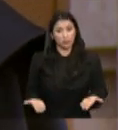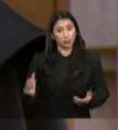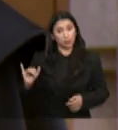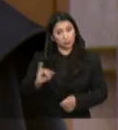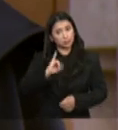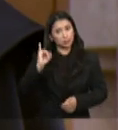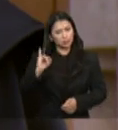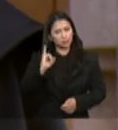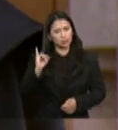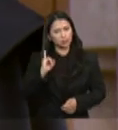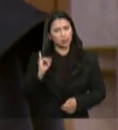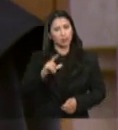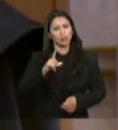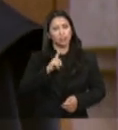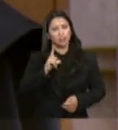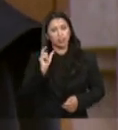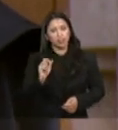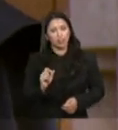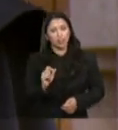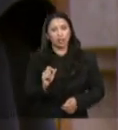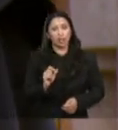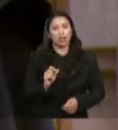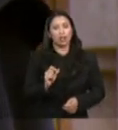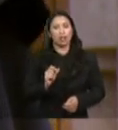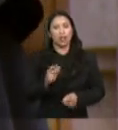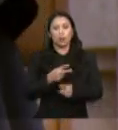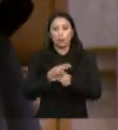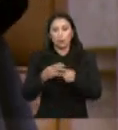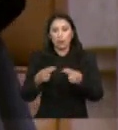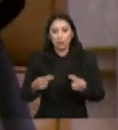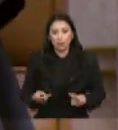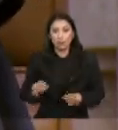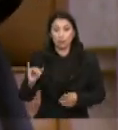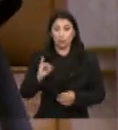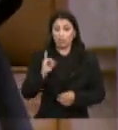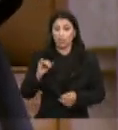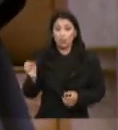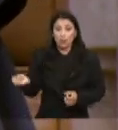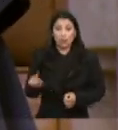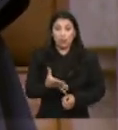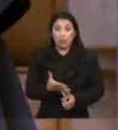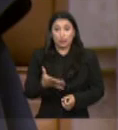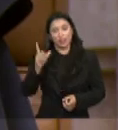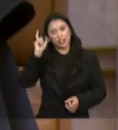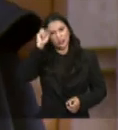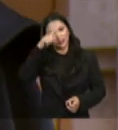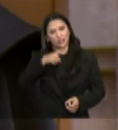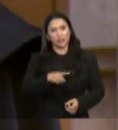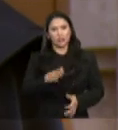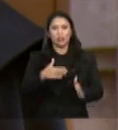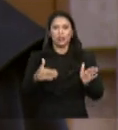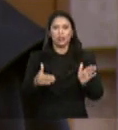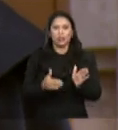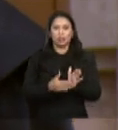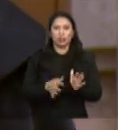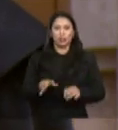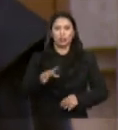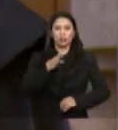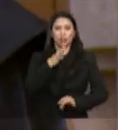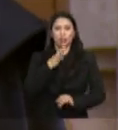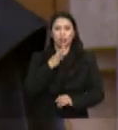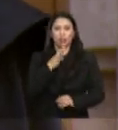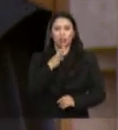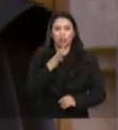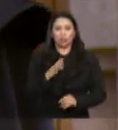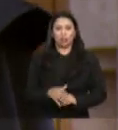sólida Ou pelo menos conhecida porque é difícil ter alguma novidade tudo é muito conhecido e 100